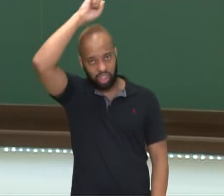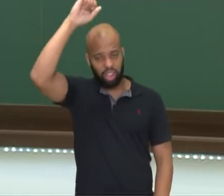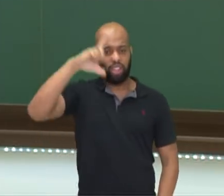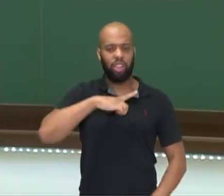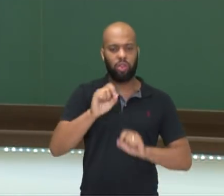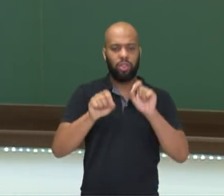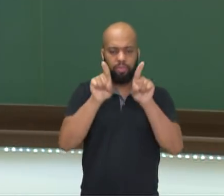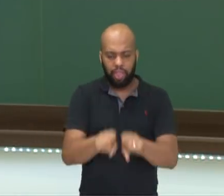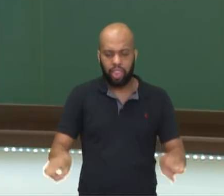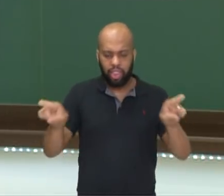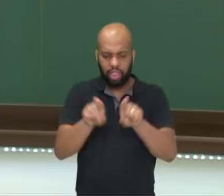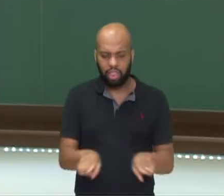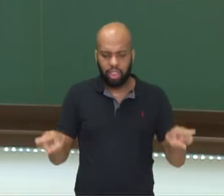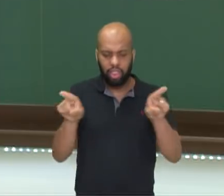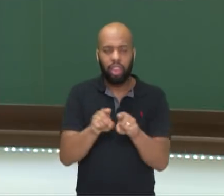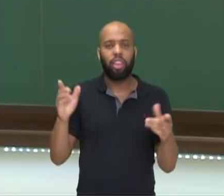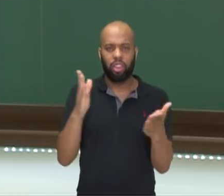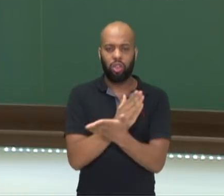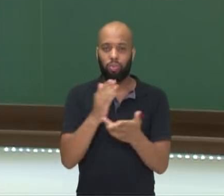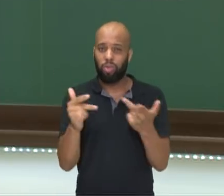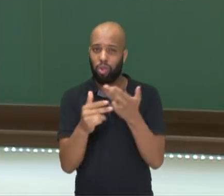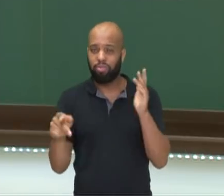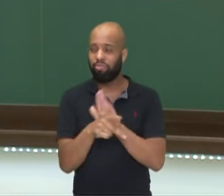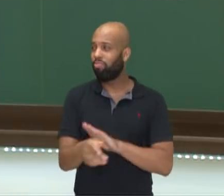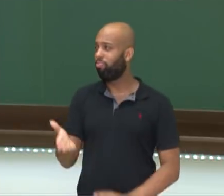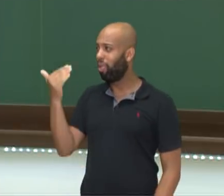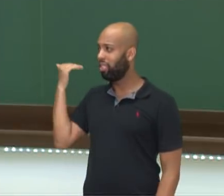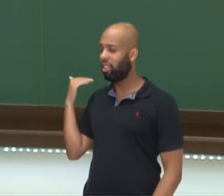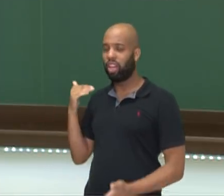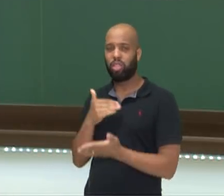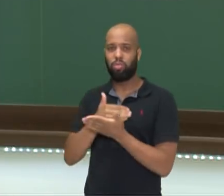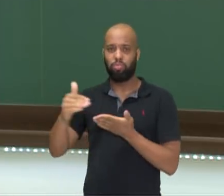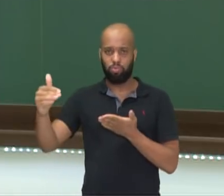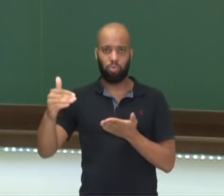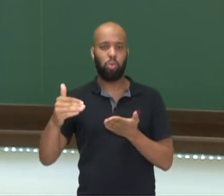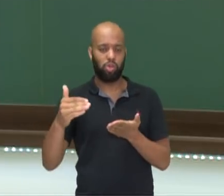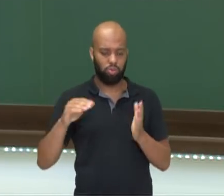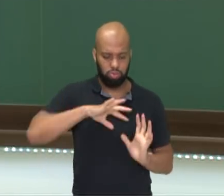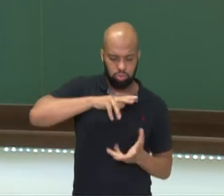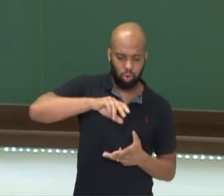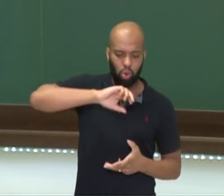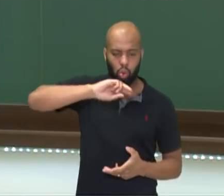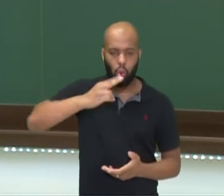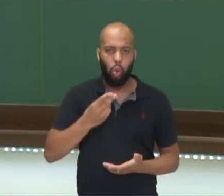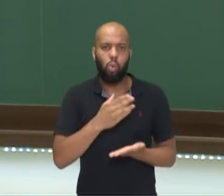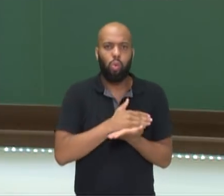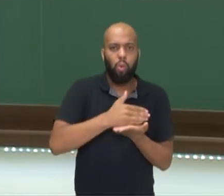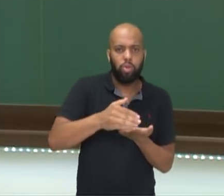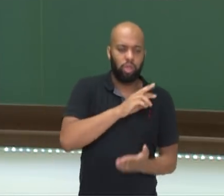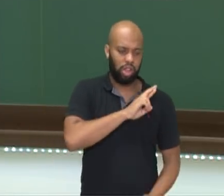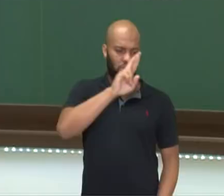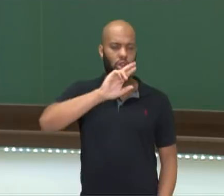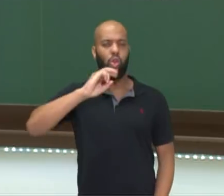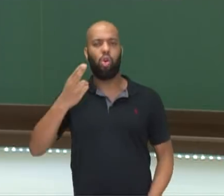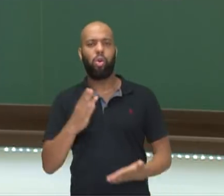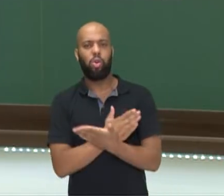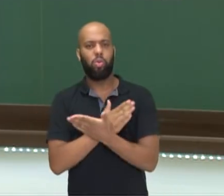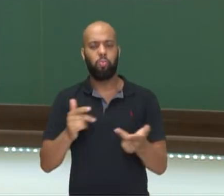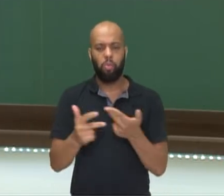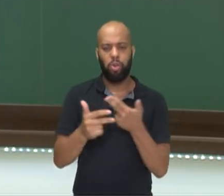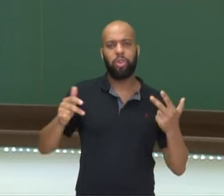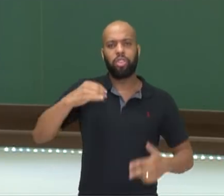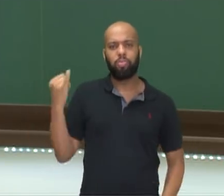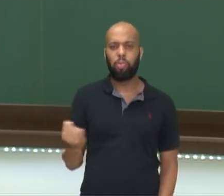uma ação do passado, seja da origem do mundo ou da origem daquela religião, ou algo muito importante que marcou